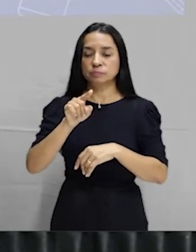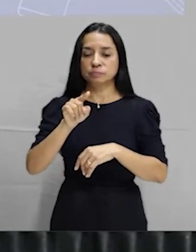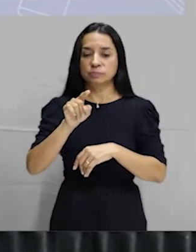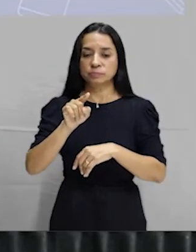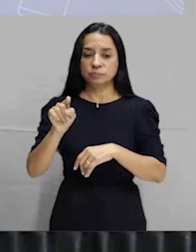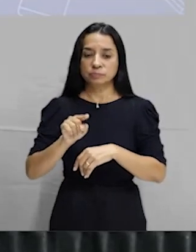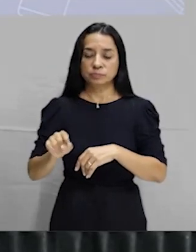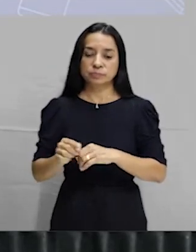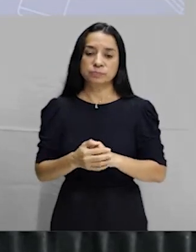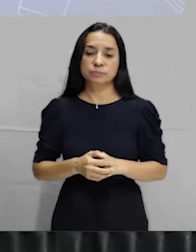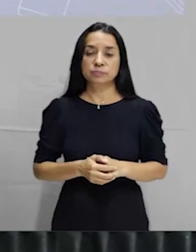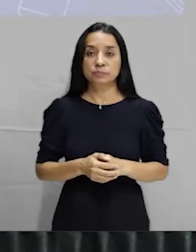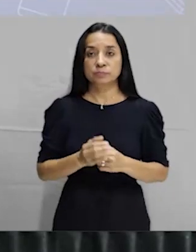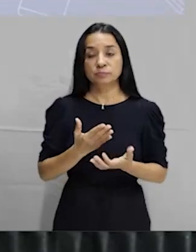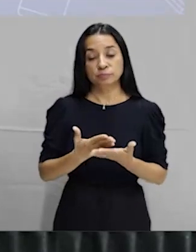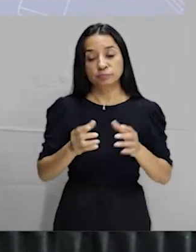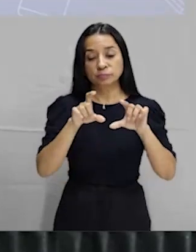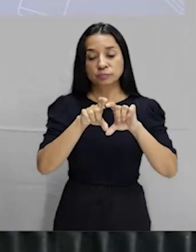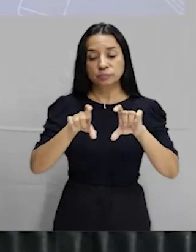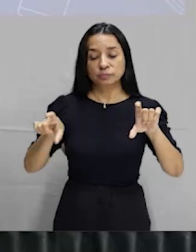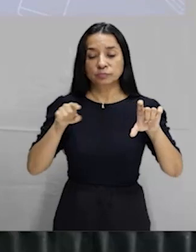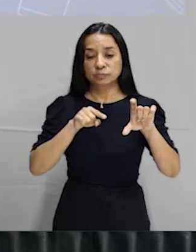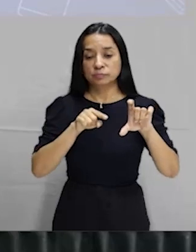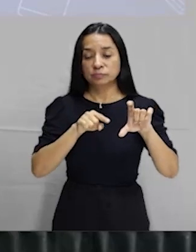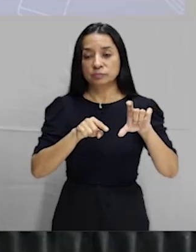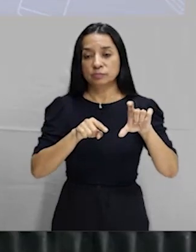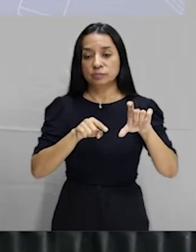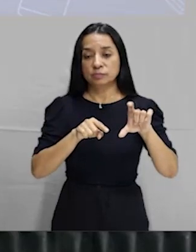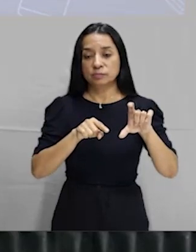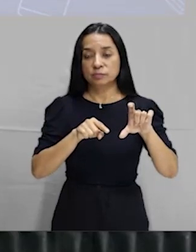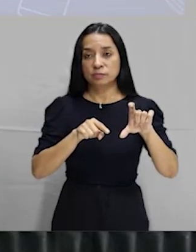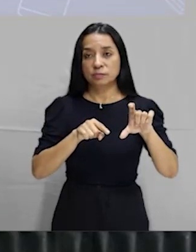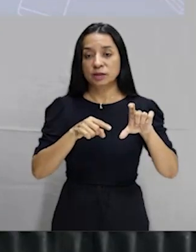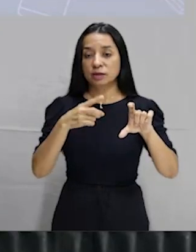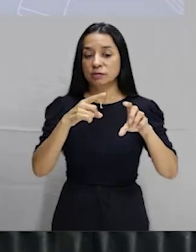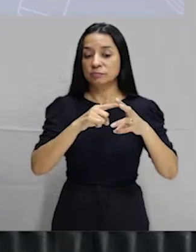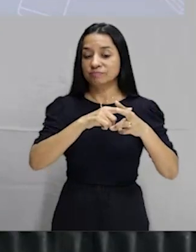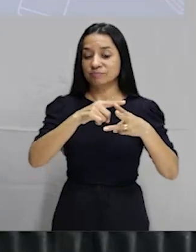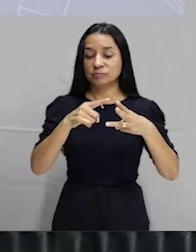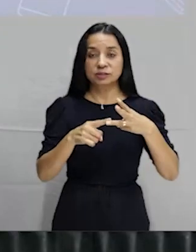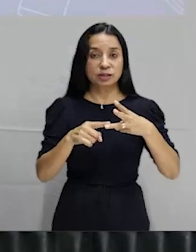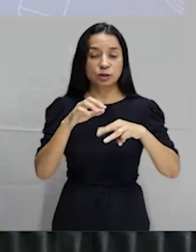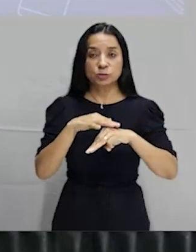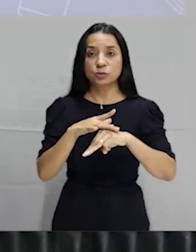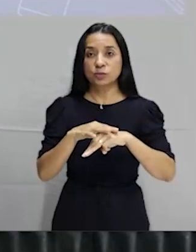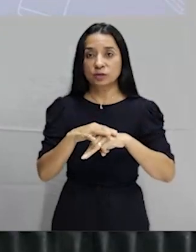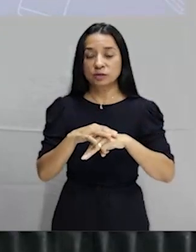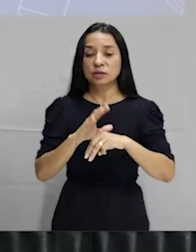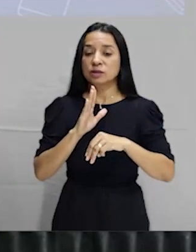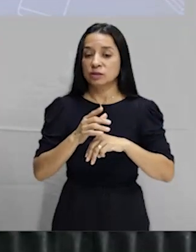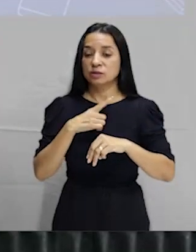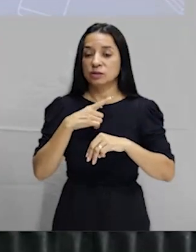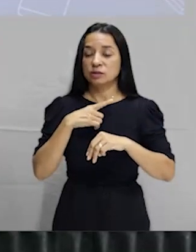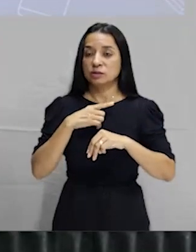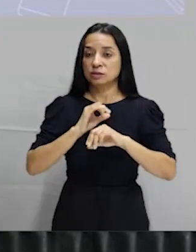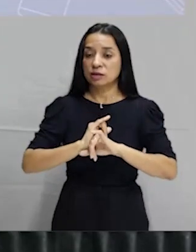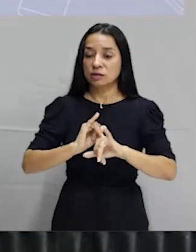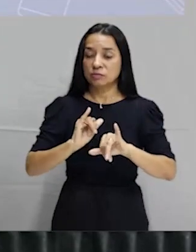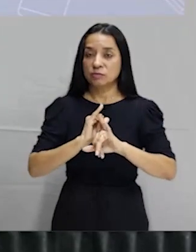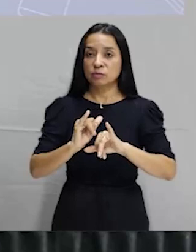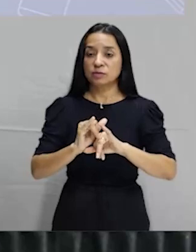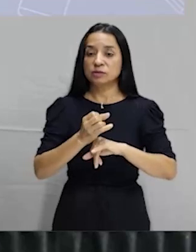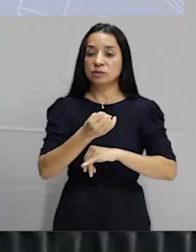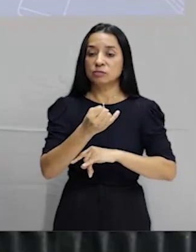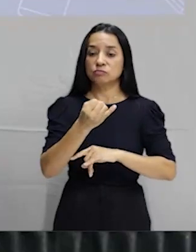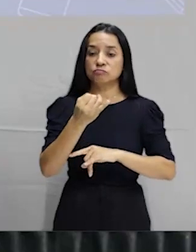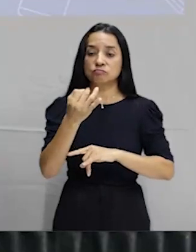Z. Gente, no enunciado, ele está mencionando 3 doenças e ele já está te dando a informação, né, do percentual